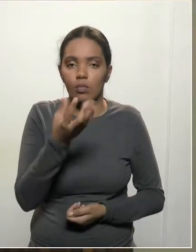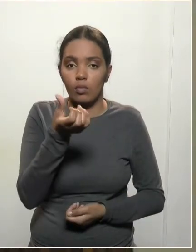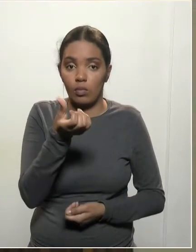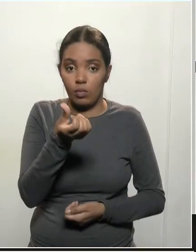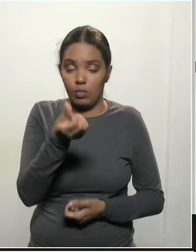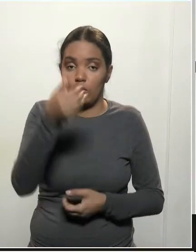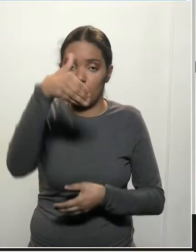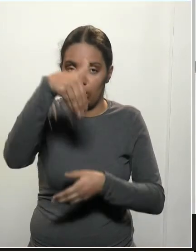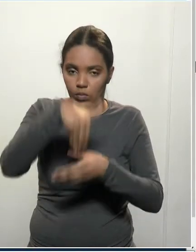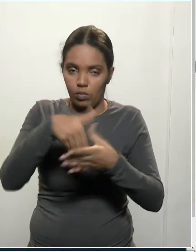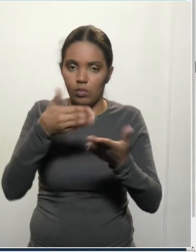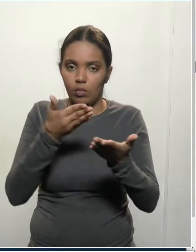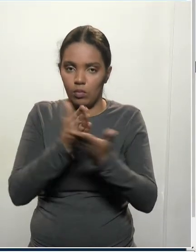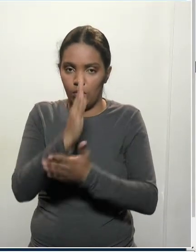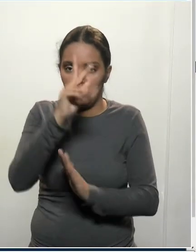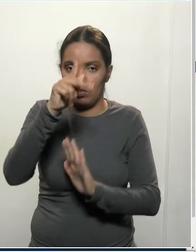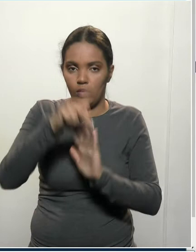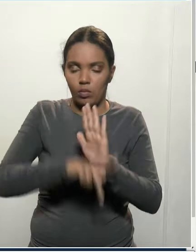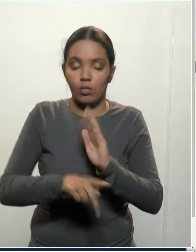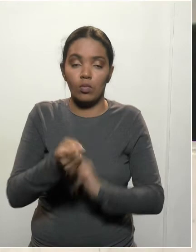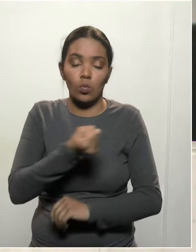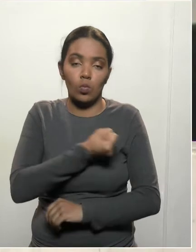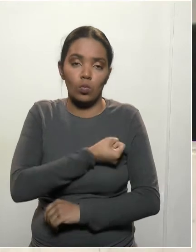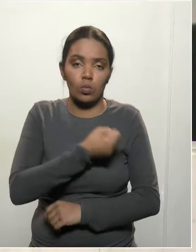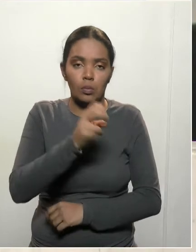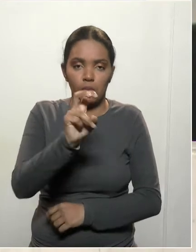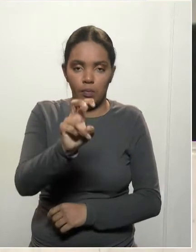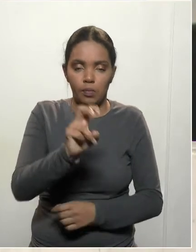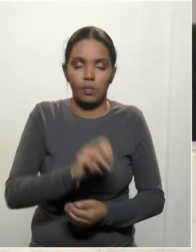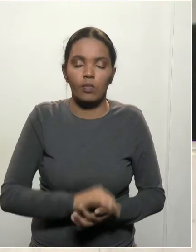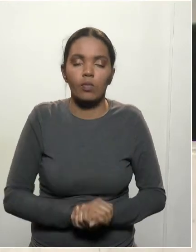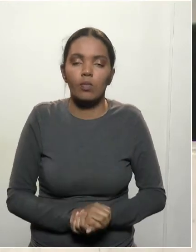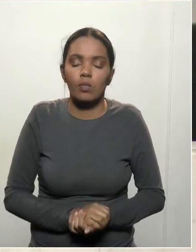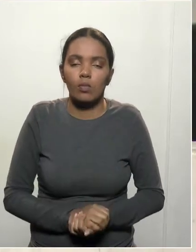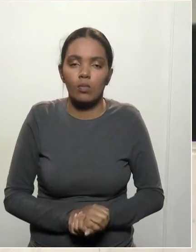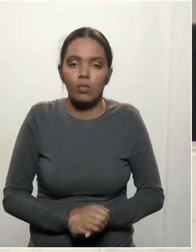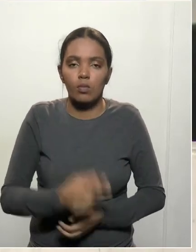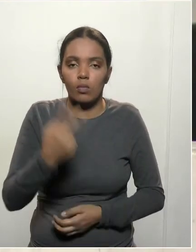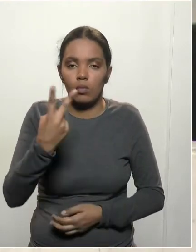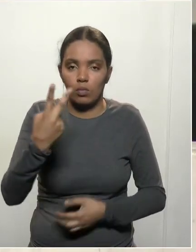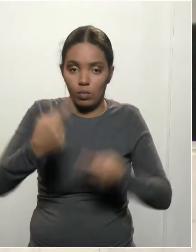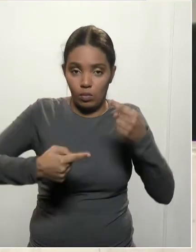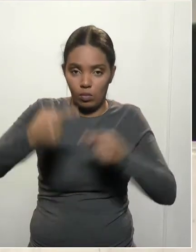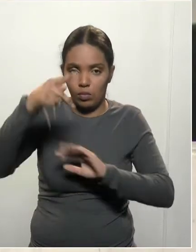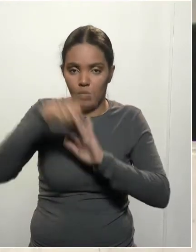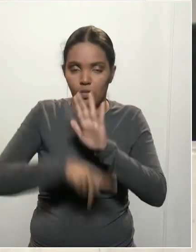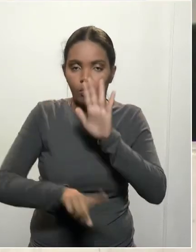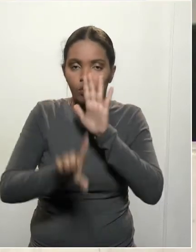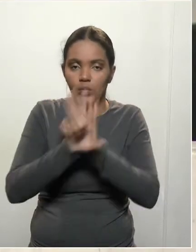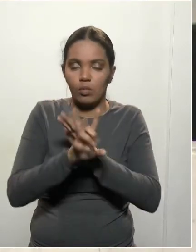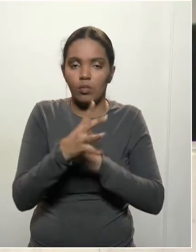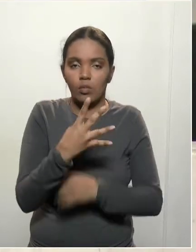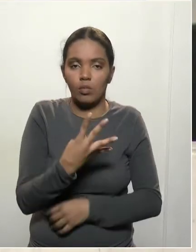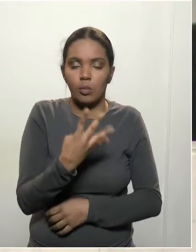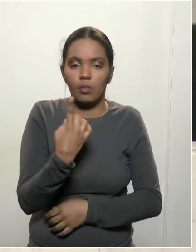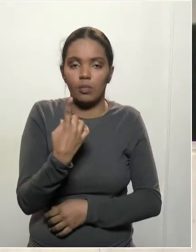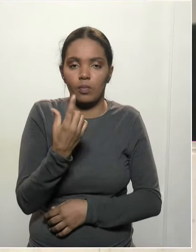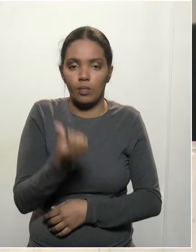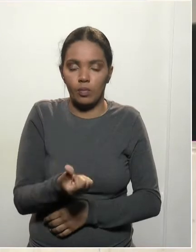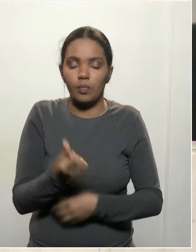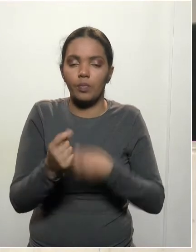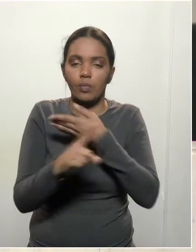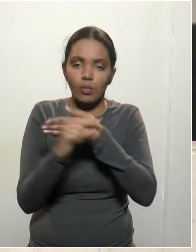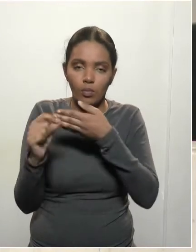46 votos. Está aprovado o projeto. Item número 5. Segunda discussão do projeto de lei 416, autoria